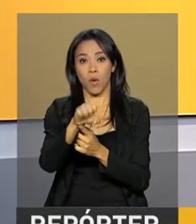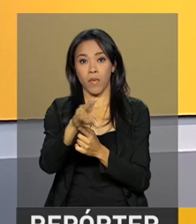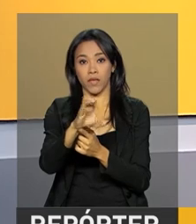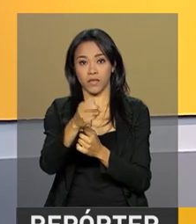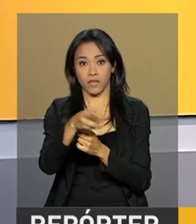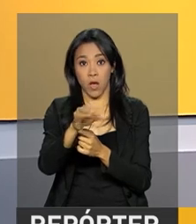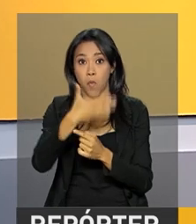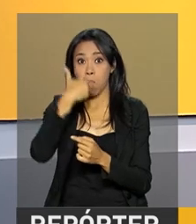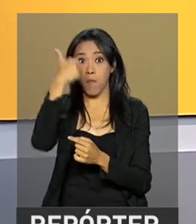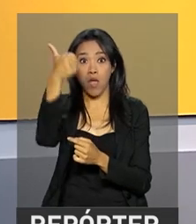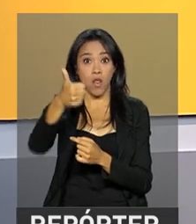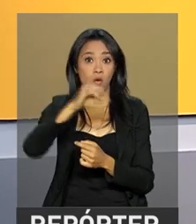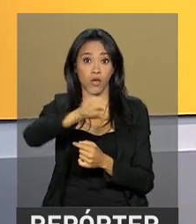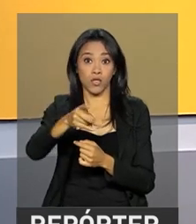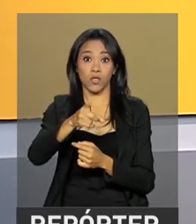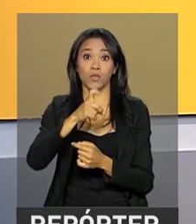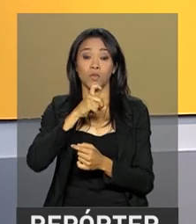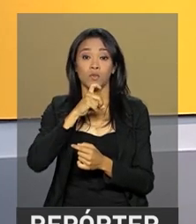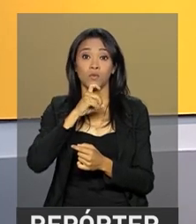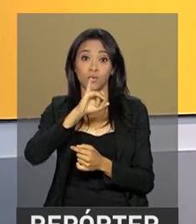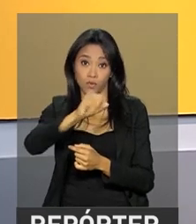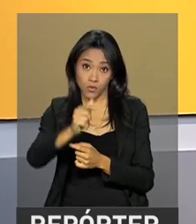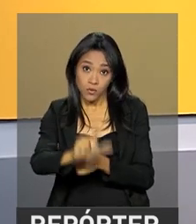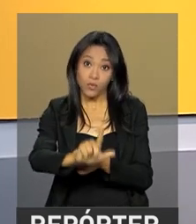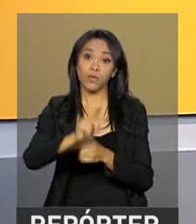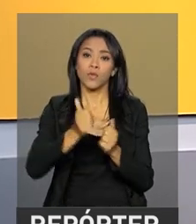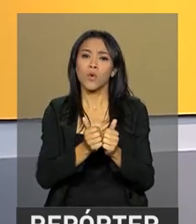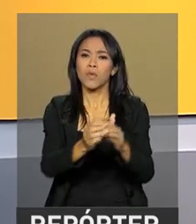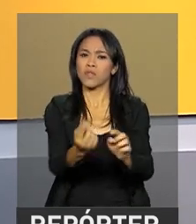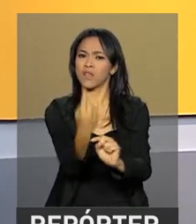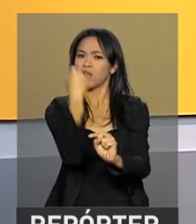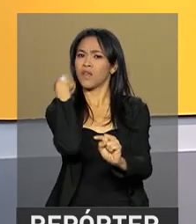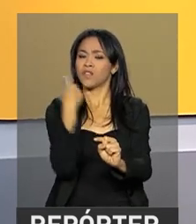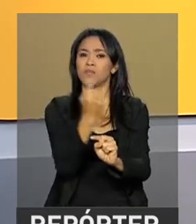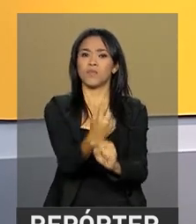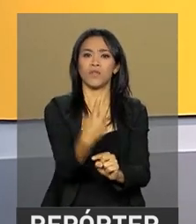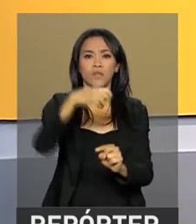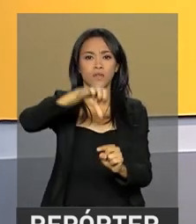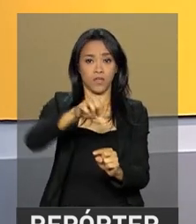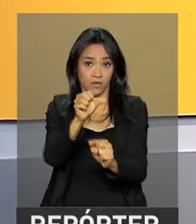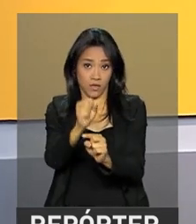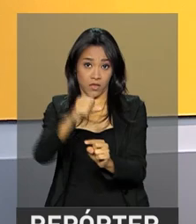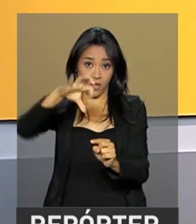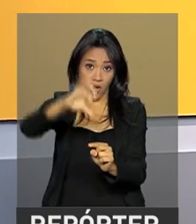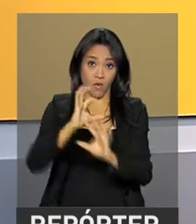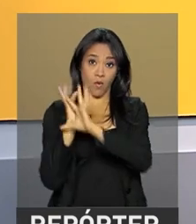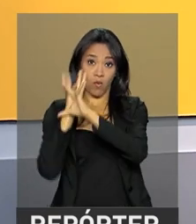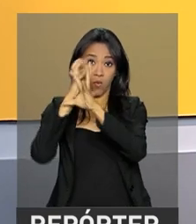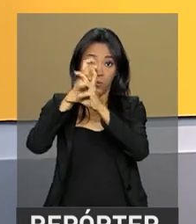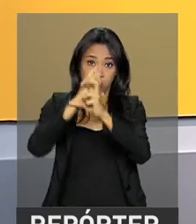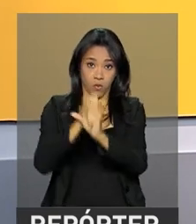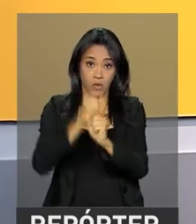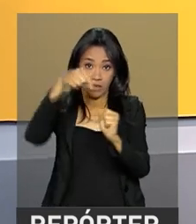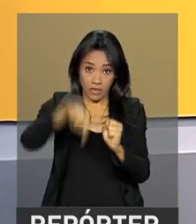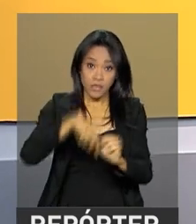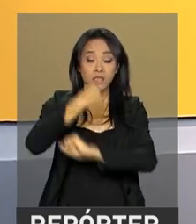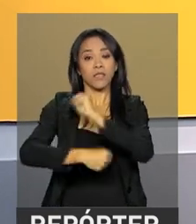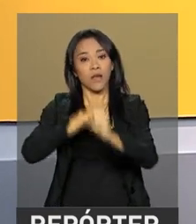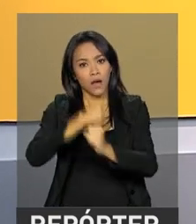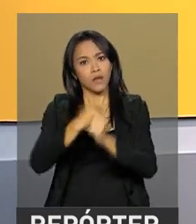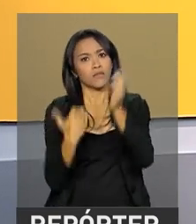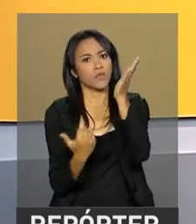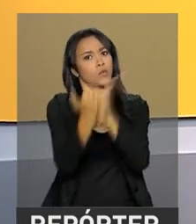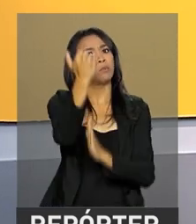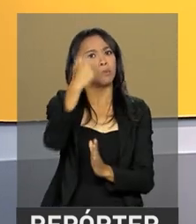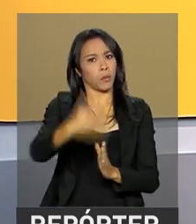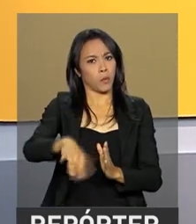da série histórica que começou em 1989 o acumulado do ano já registra superavit